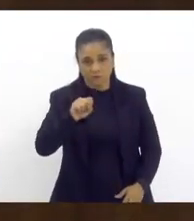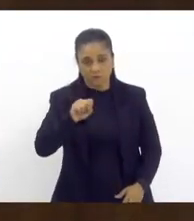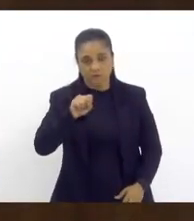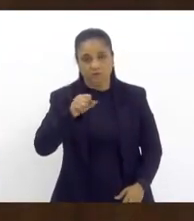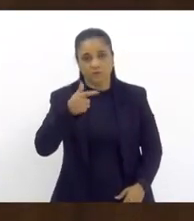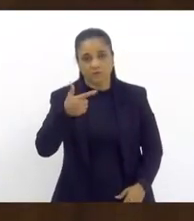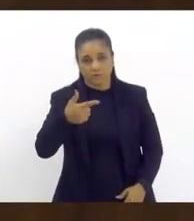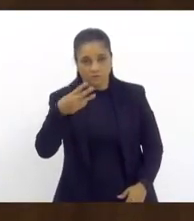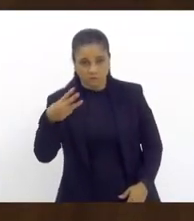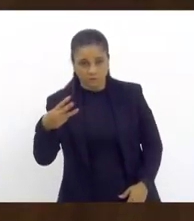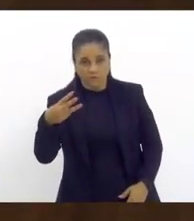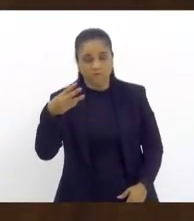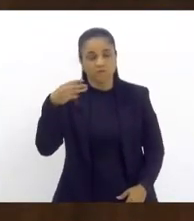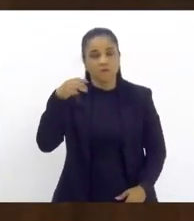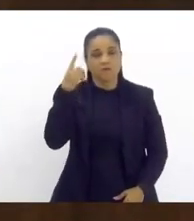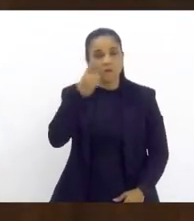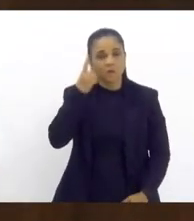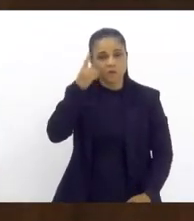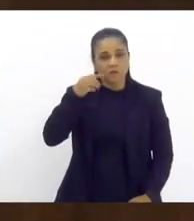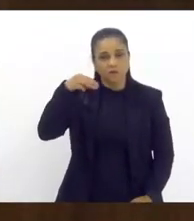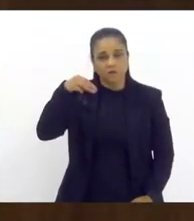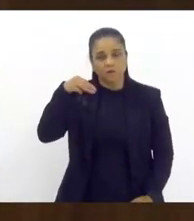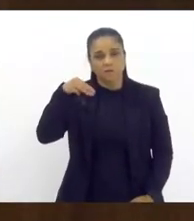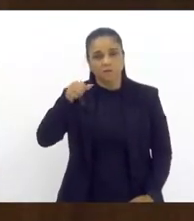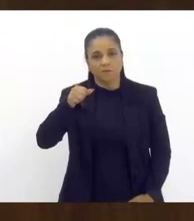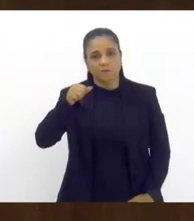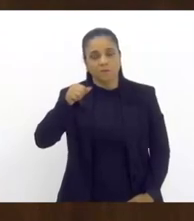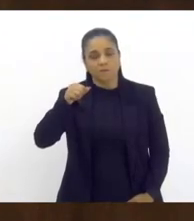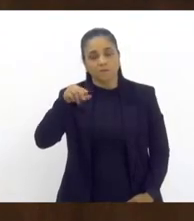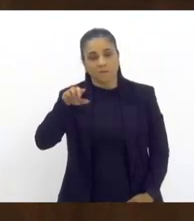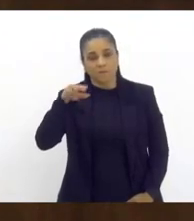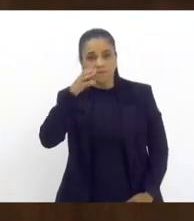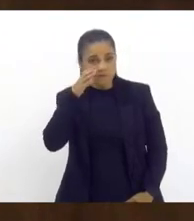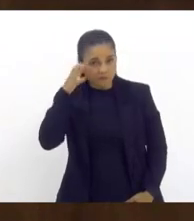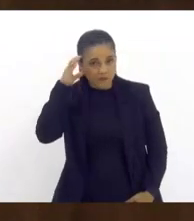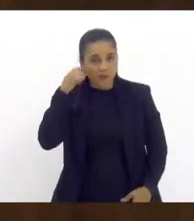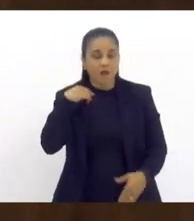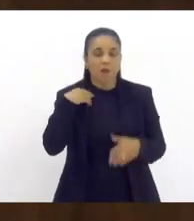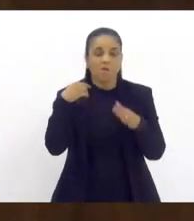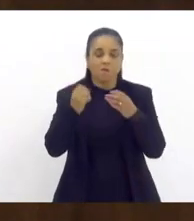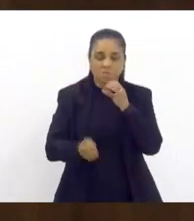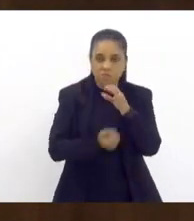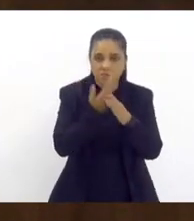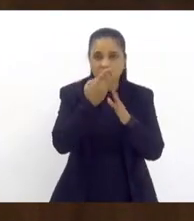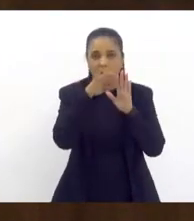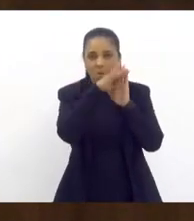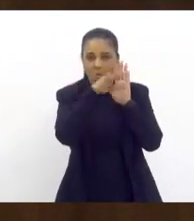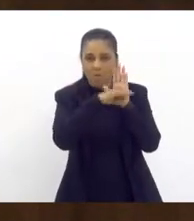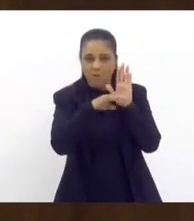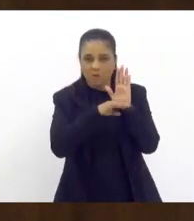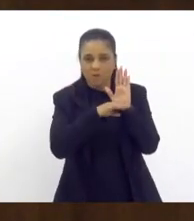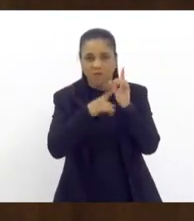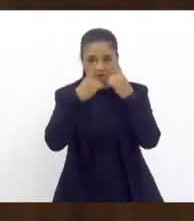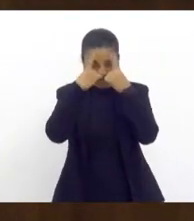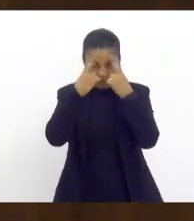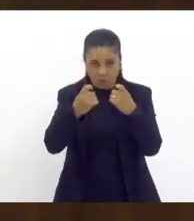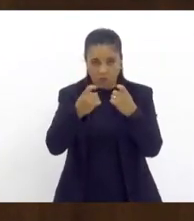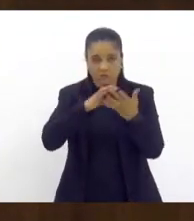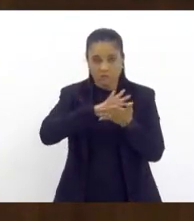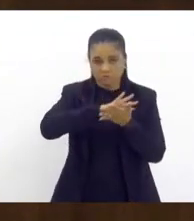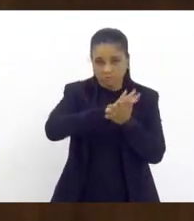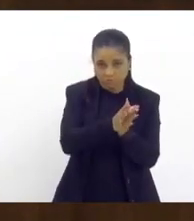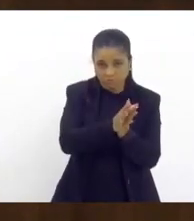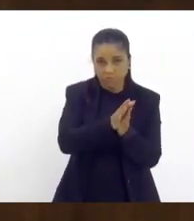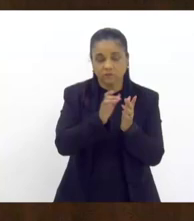deputada Célia Jordão, que dispõe sobre a criação de um programa de informação sobre a política de combate à discriminação